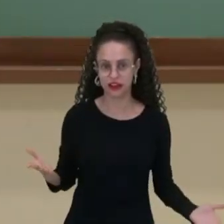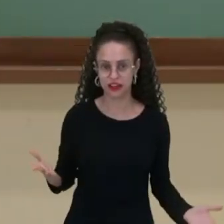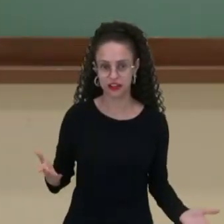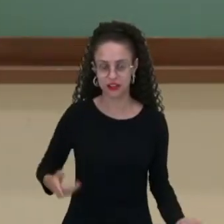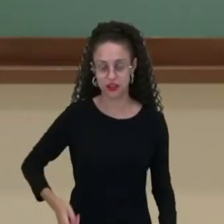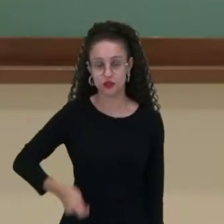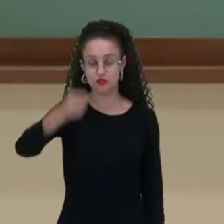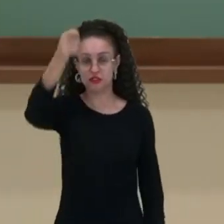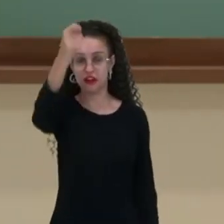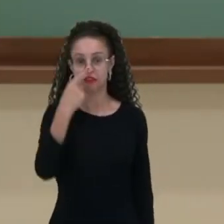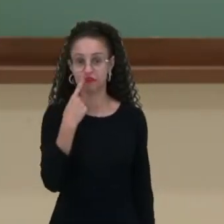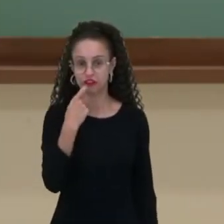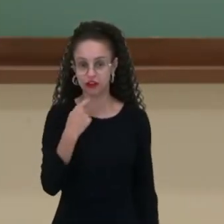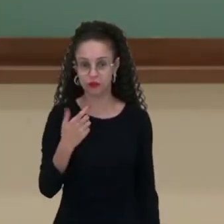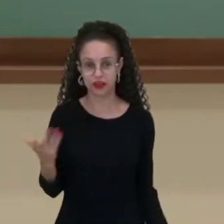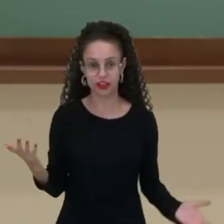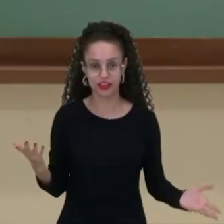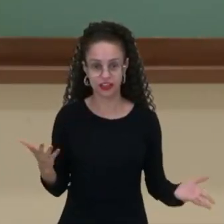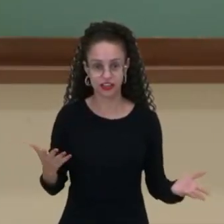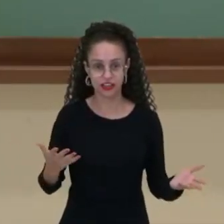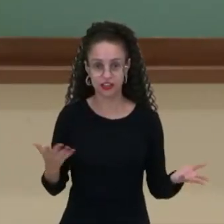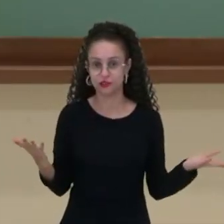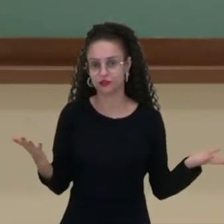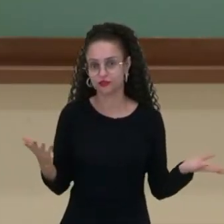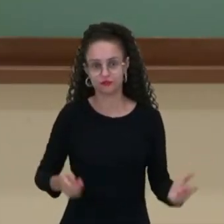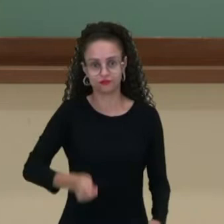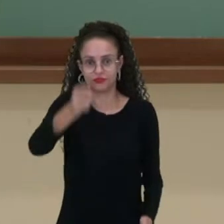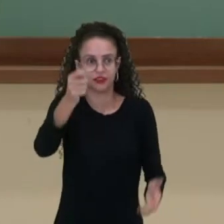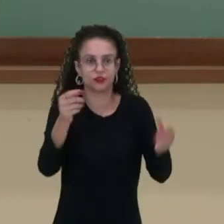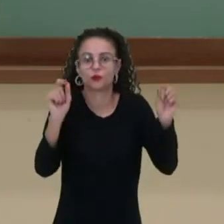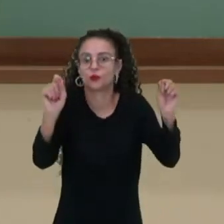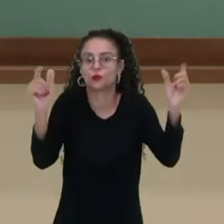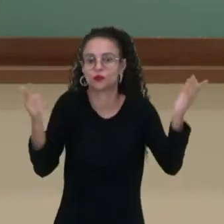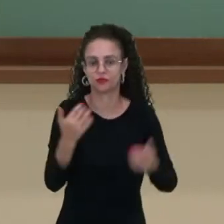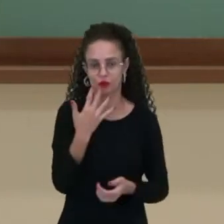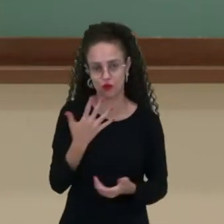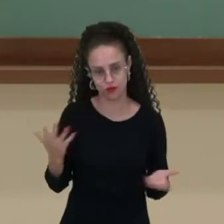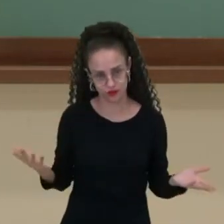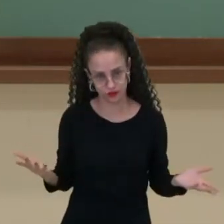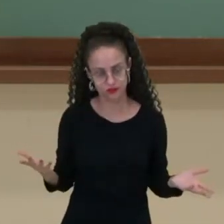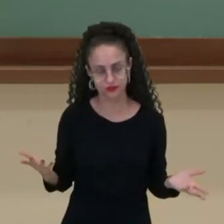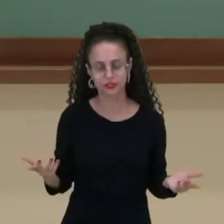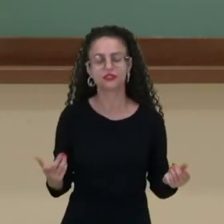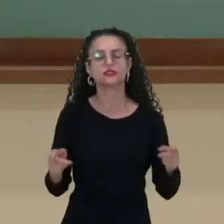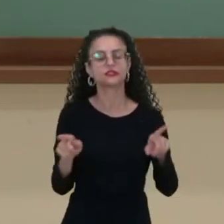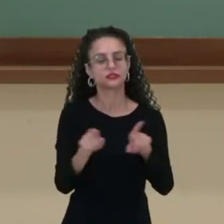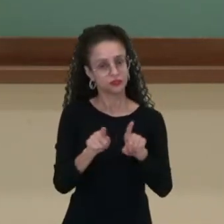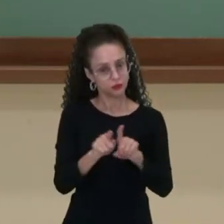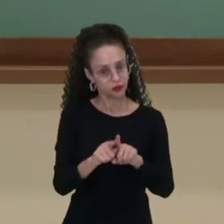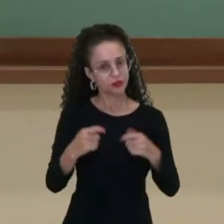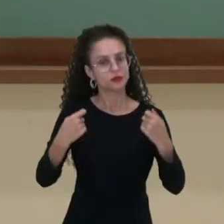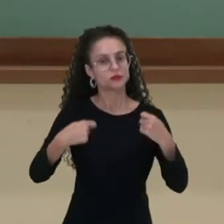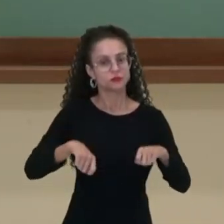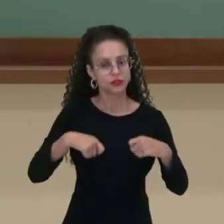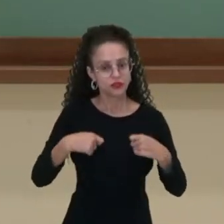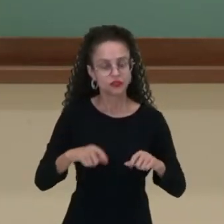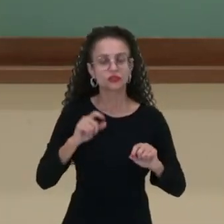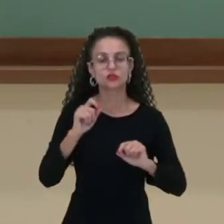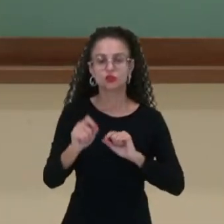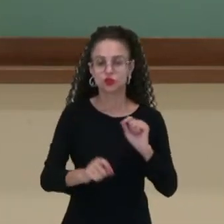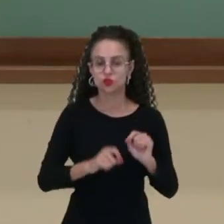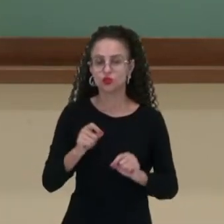com cartão vermelho, só falta fazer o cartão, sabe Deus, né? Que cor? E ainda temos que aplicar as